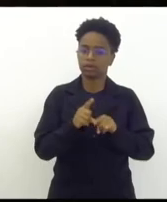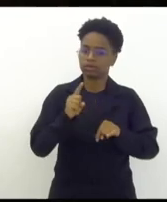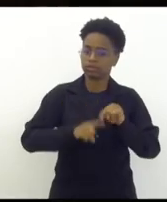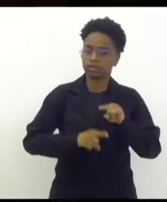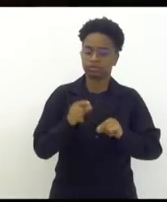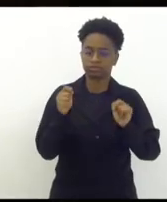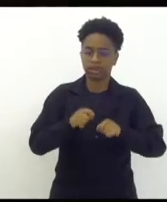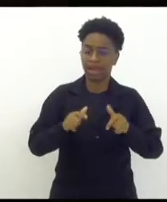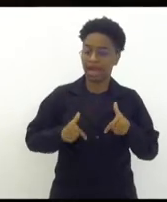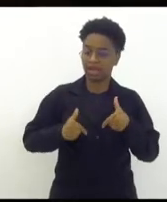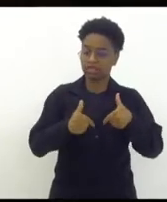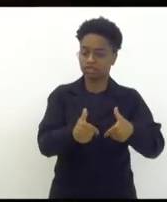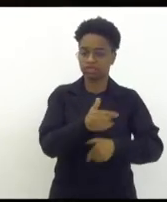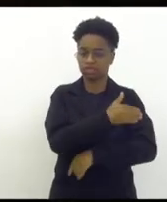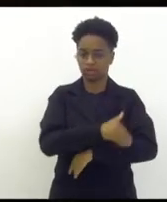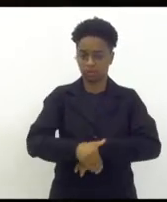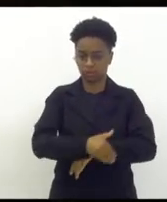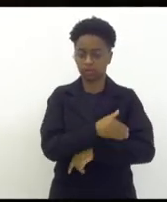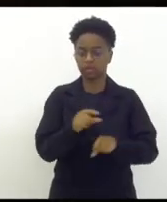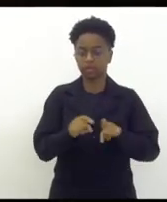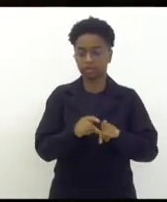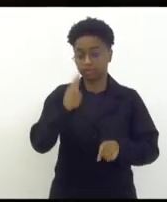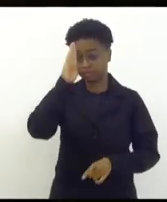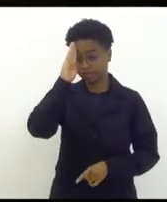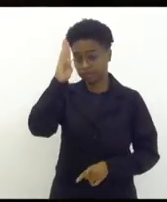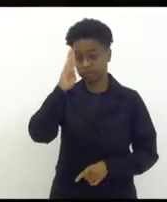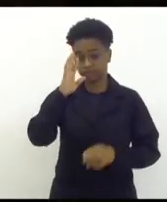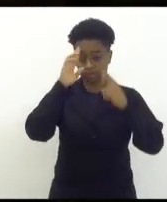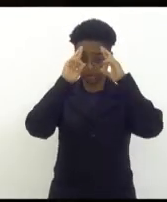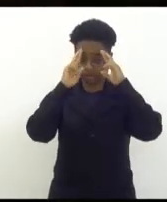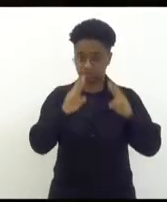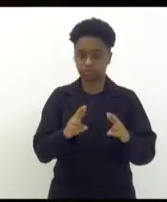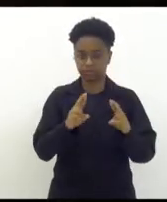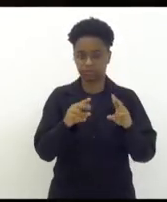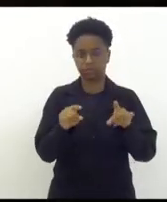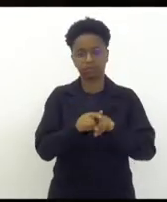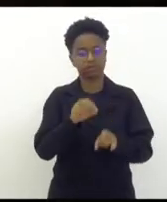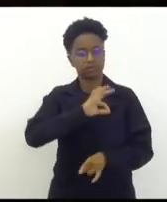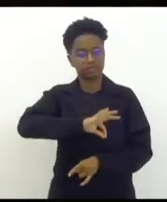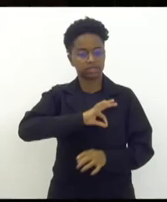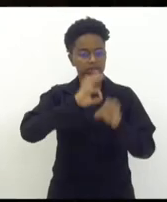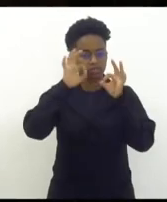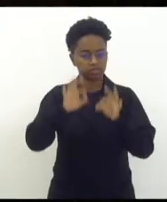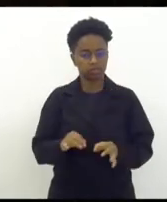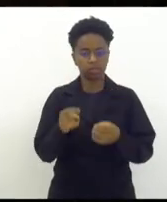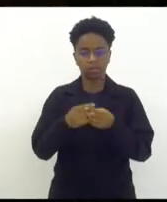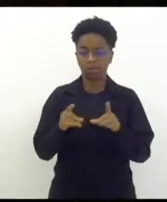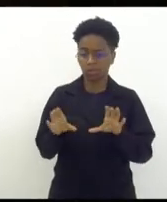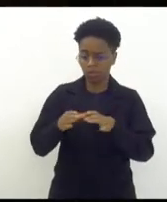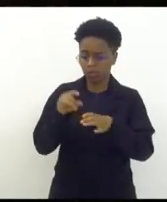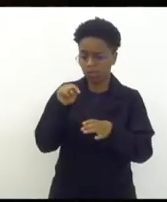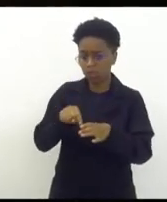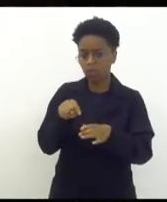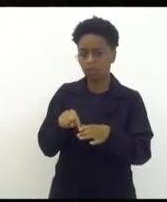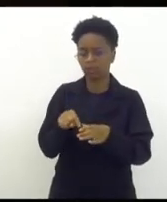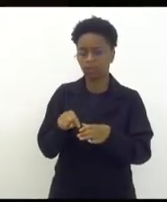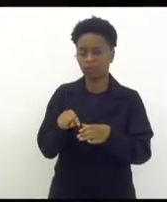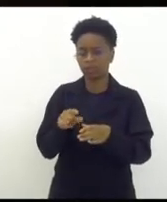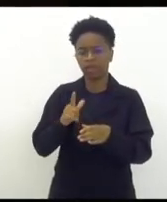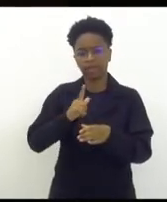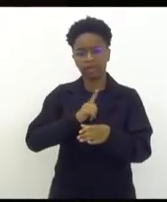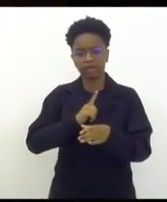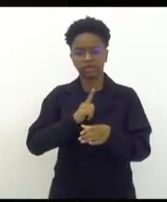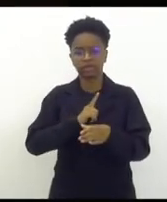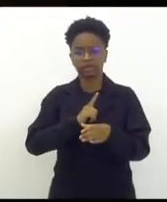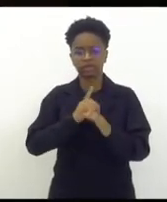agir nas ruas e sobretudo de respeito de salário Digno porque esse grupelho além de gozar